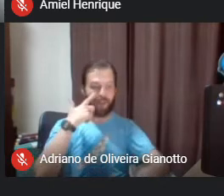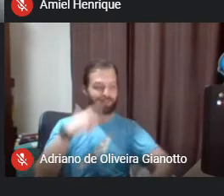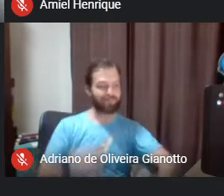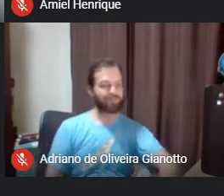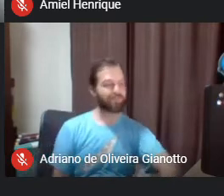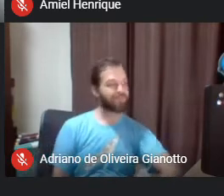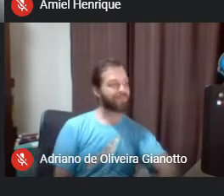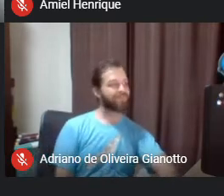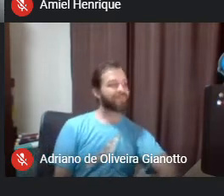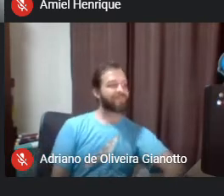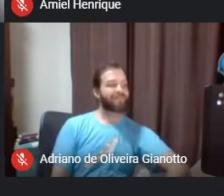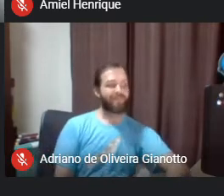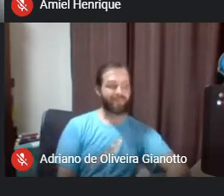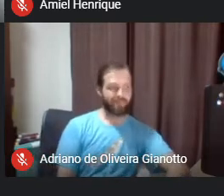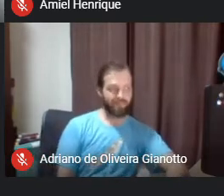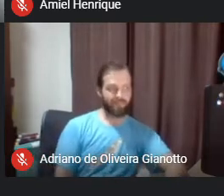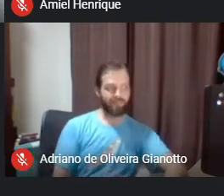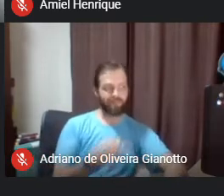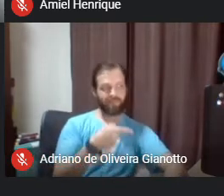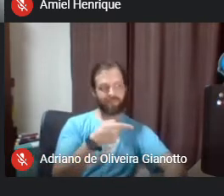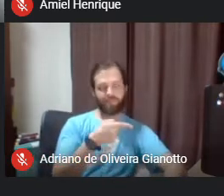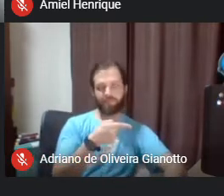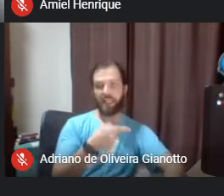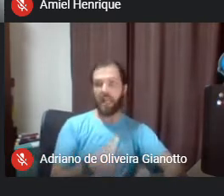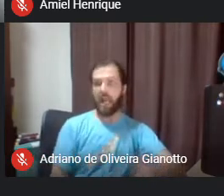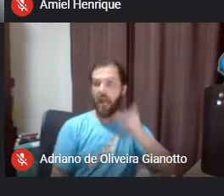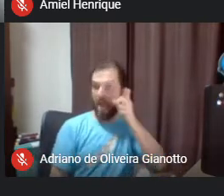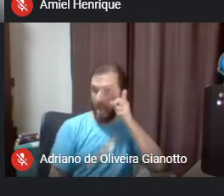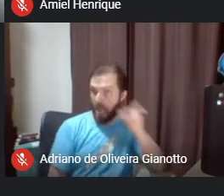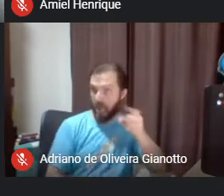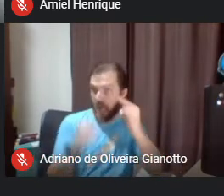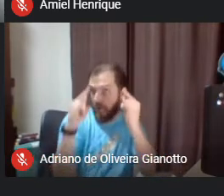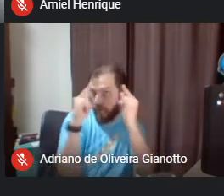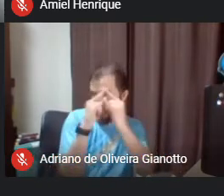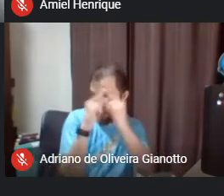INES. Vejam.